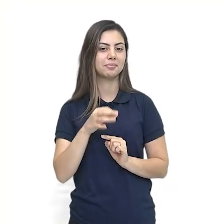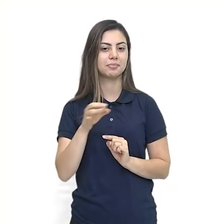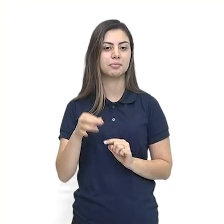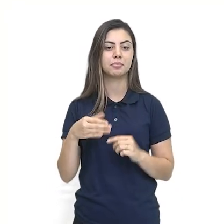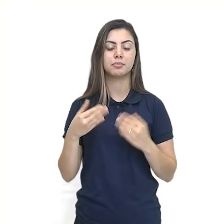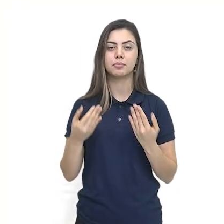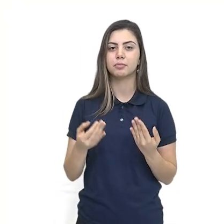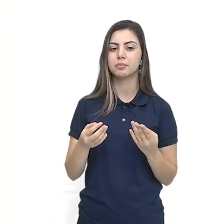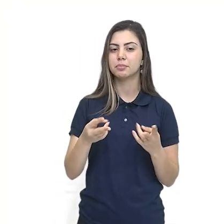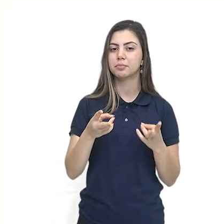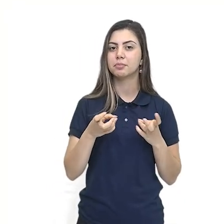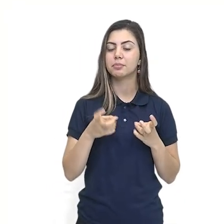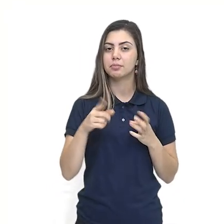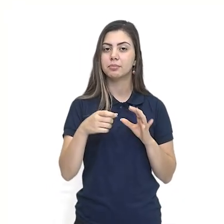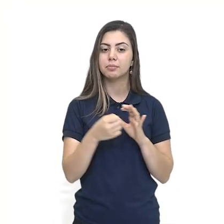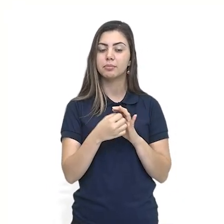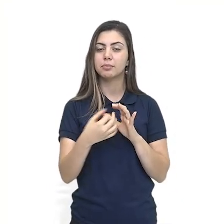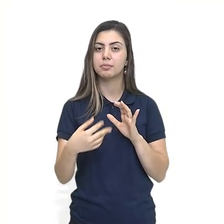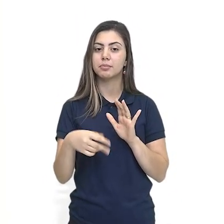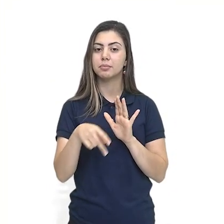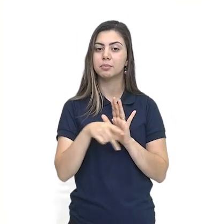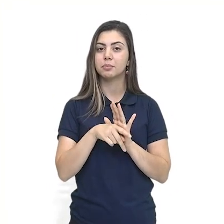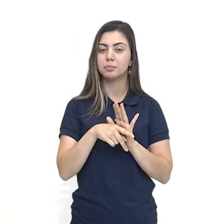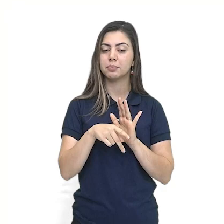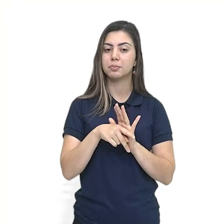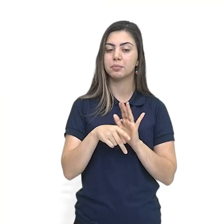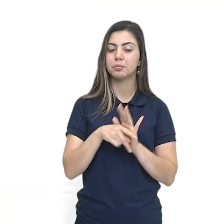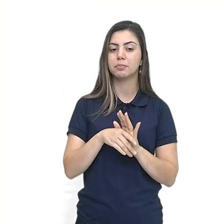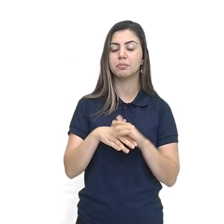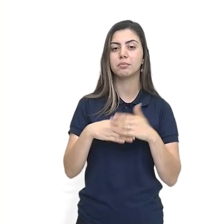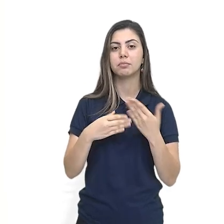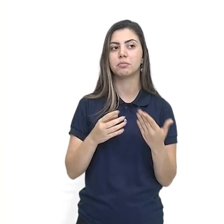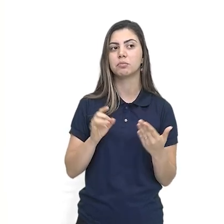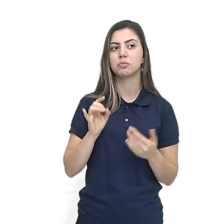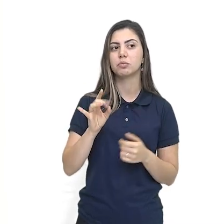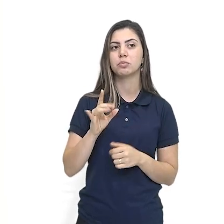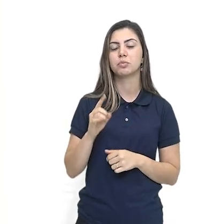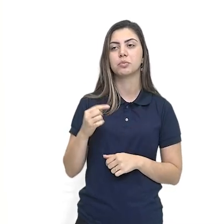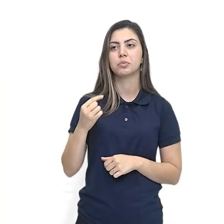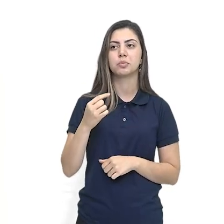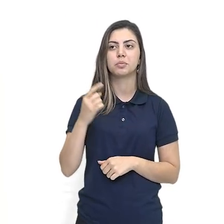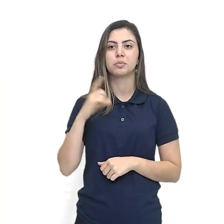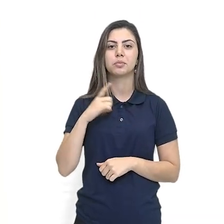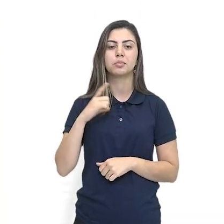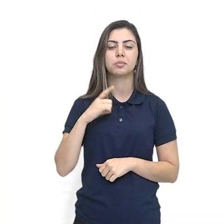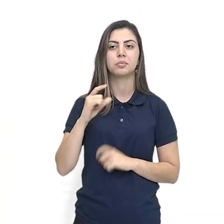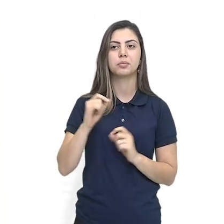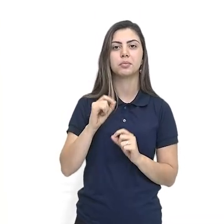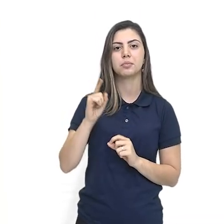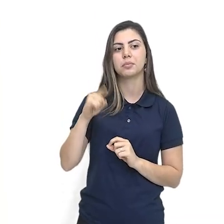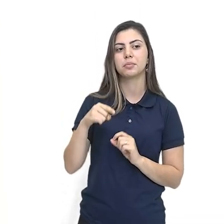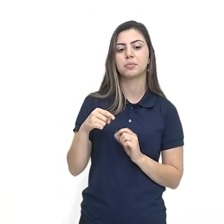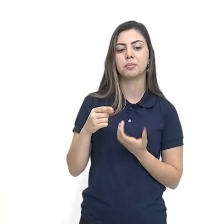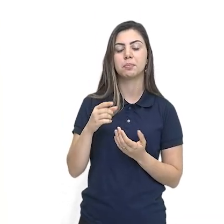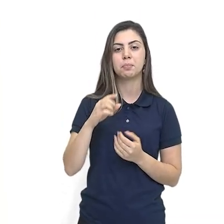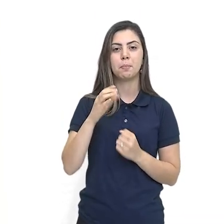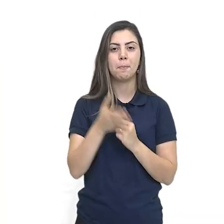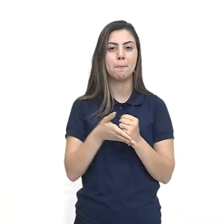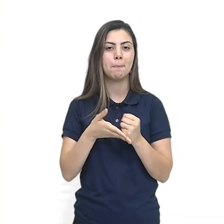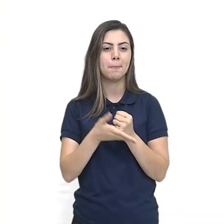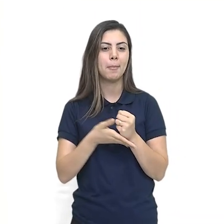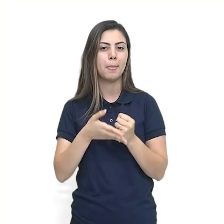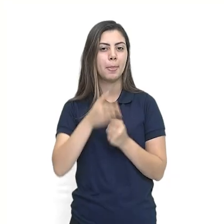entes geométricos, nós temos o quê? Só ideias, né? Quais são as ideias que eu tenho?